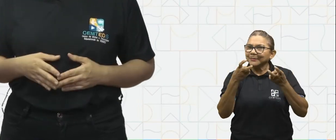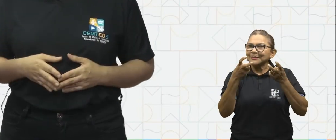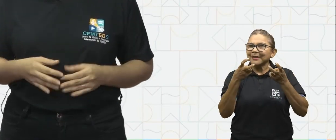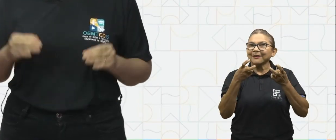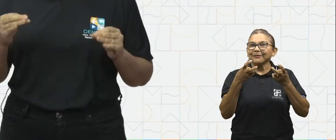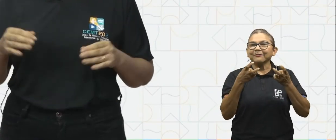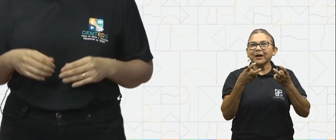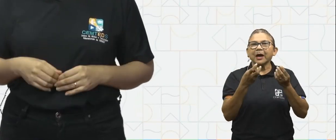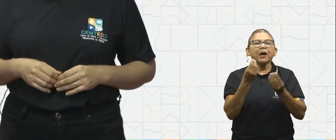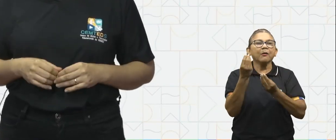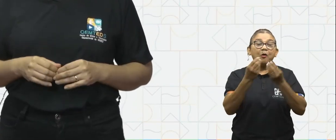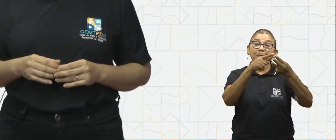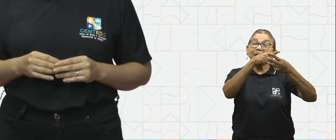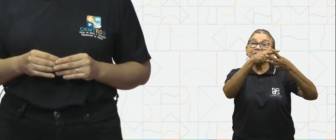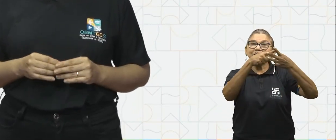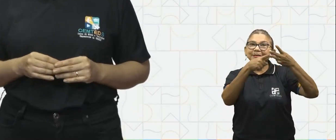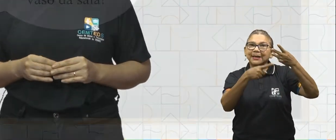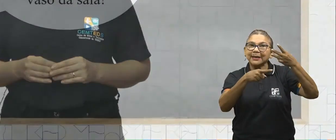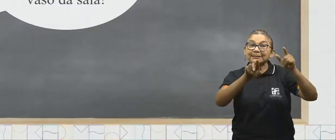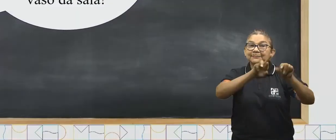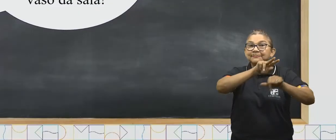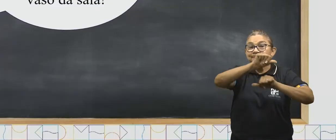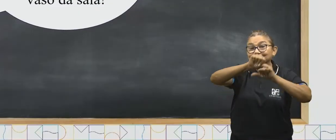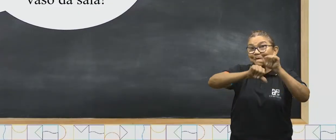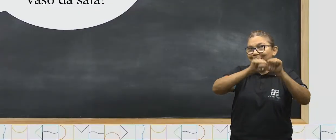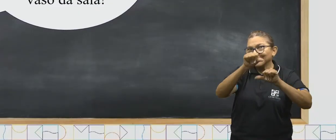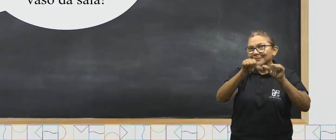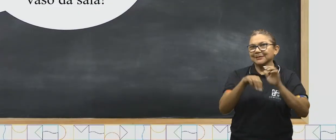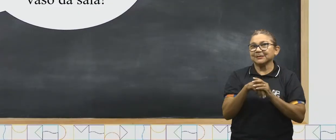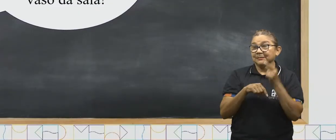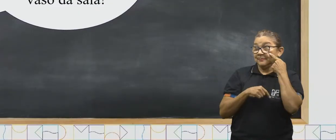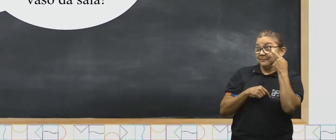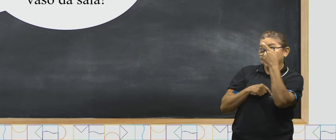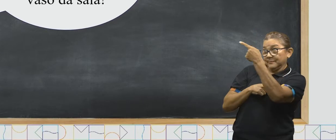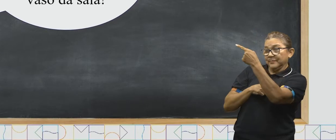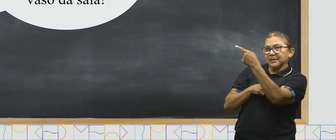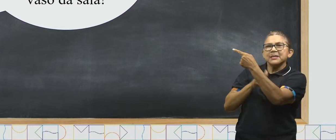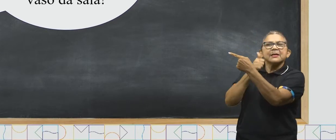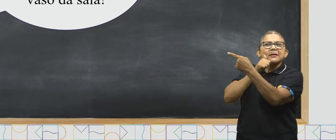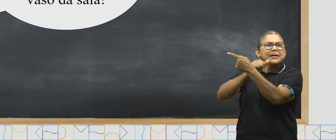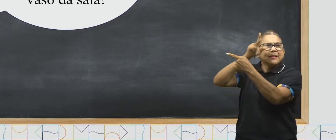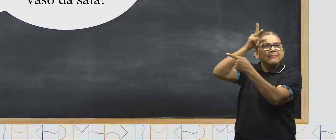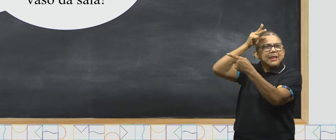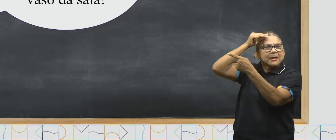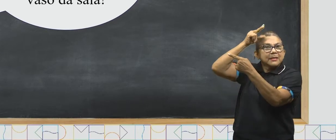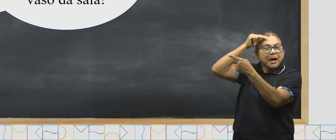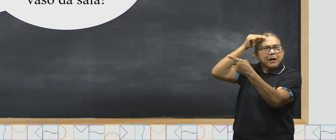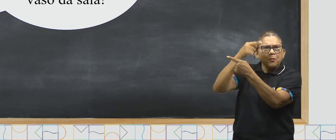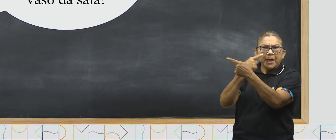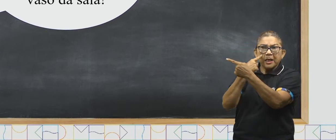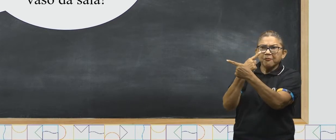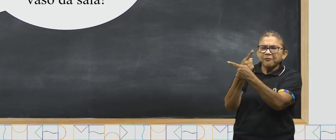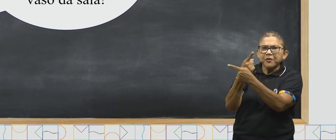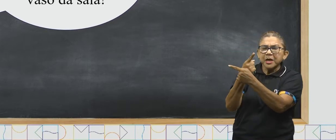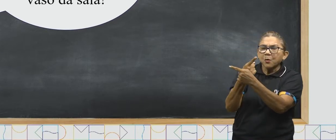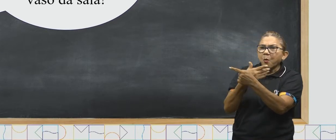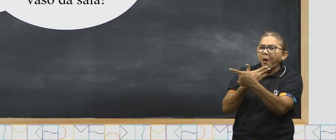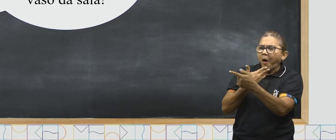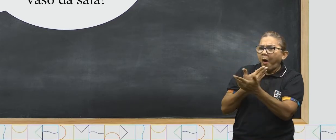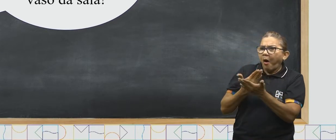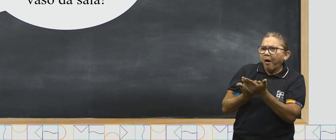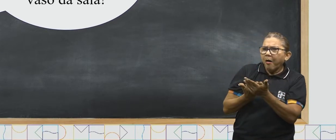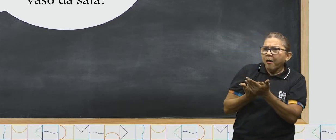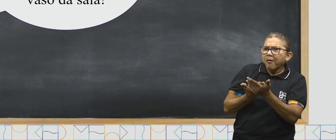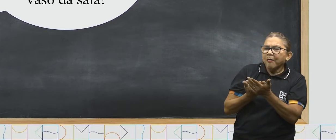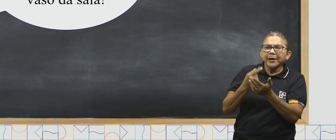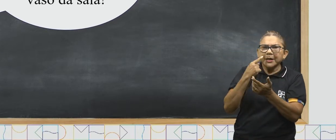três situações que acabei de citar para você. Imagine que Tainá presenciou uma cena e está bem assustada.